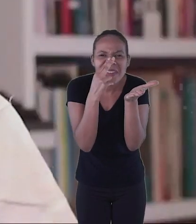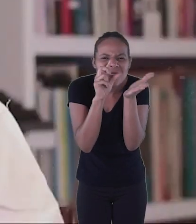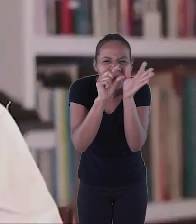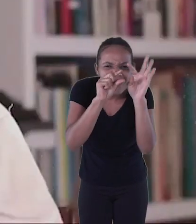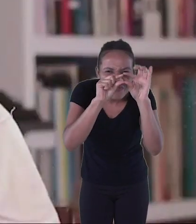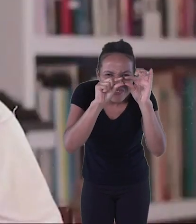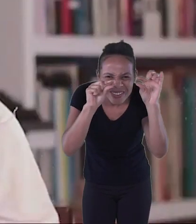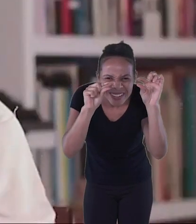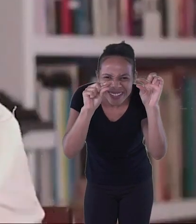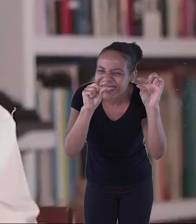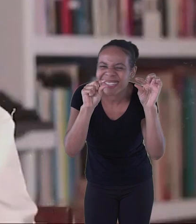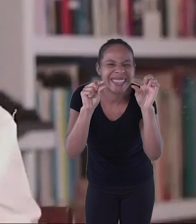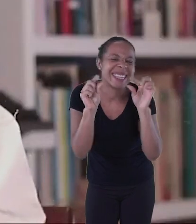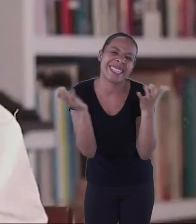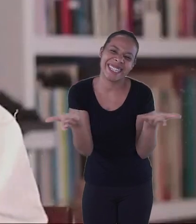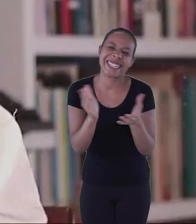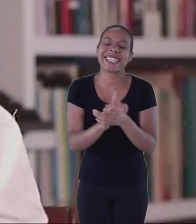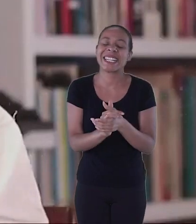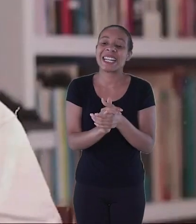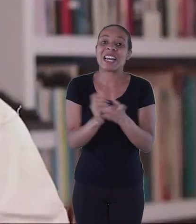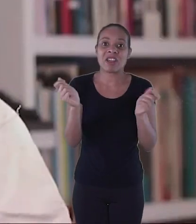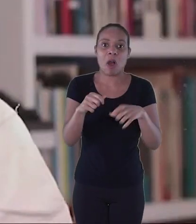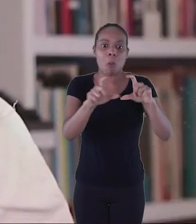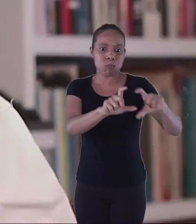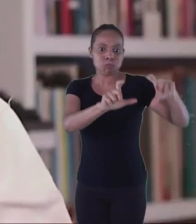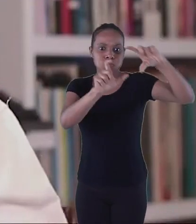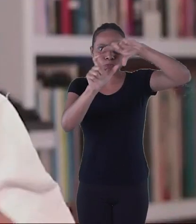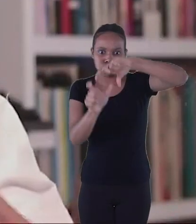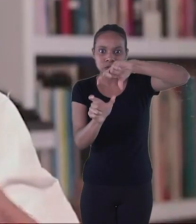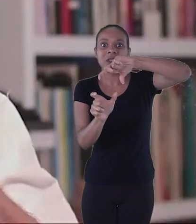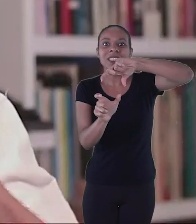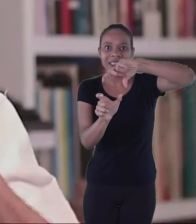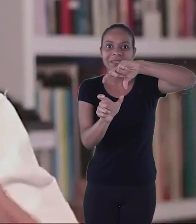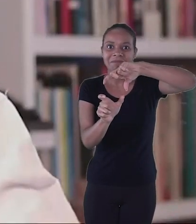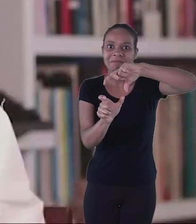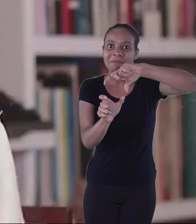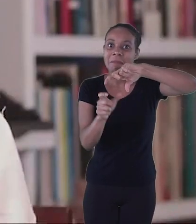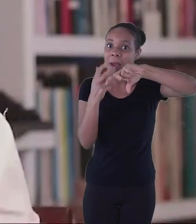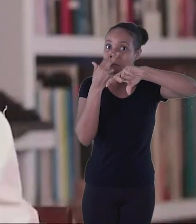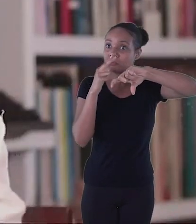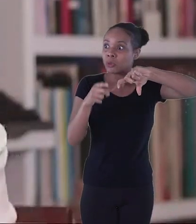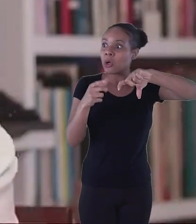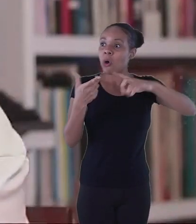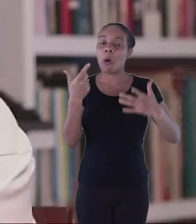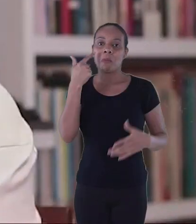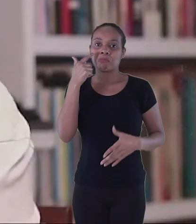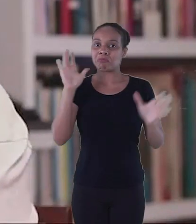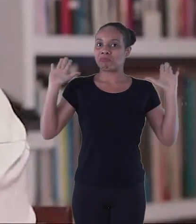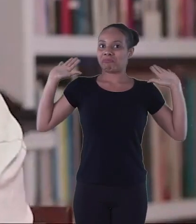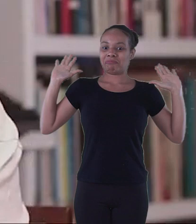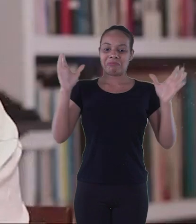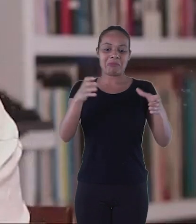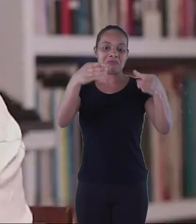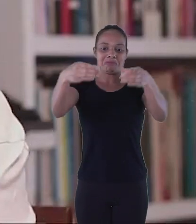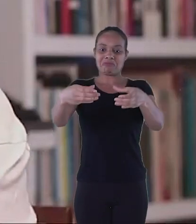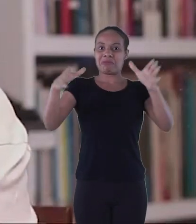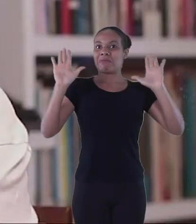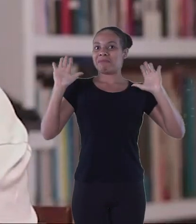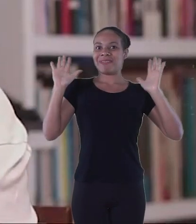pé. Fernando Sabino dizia que livro bom é um livro que para em pé, né? Isso aqui, ó, tô sem as mãos, hein? É esse